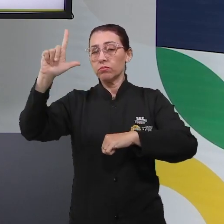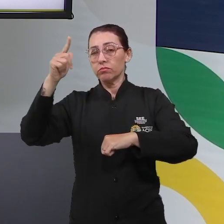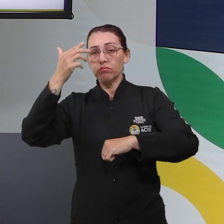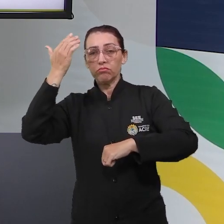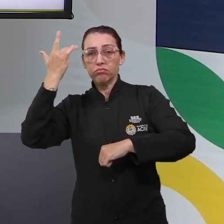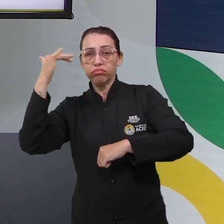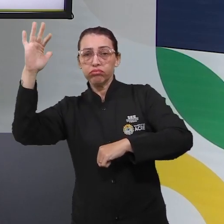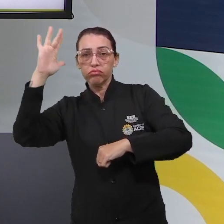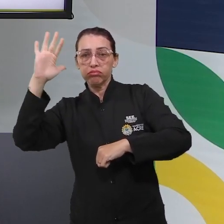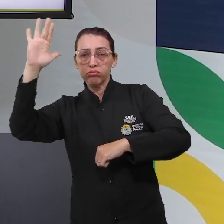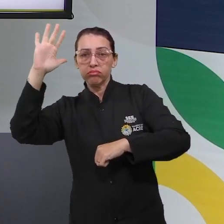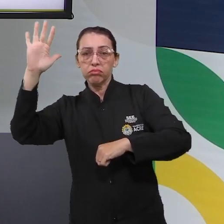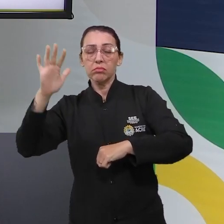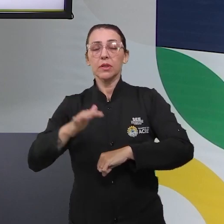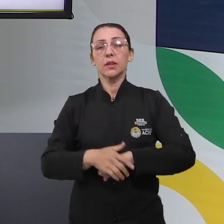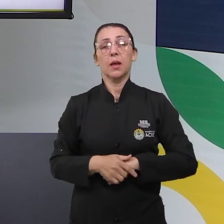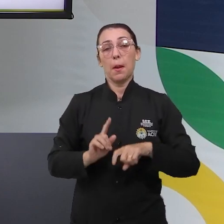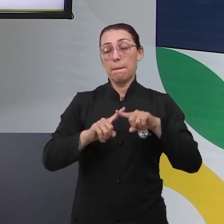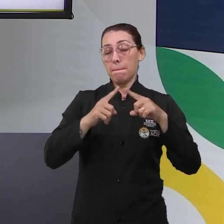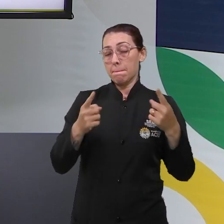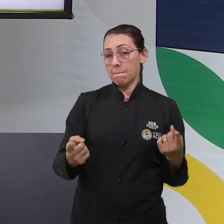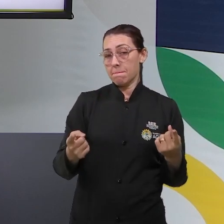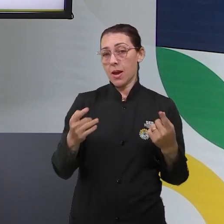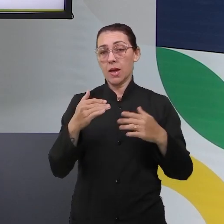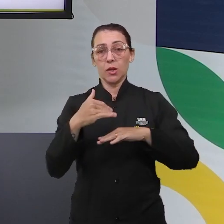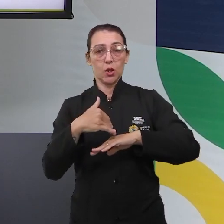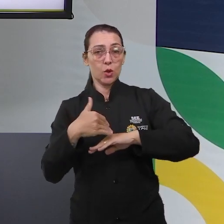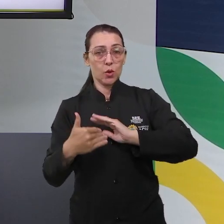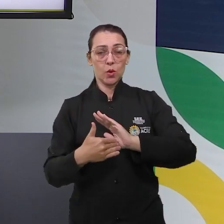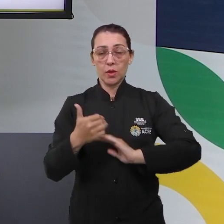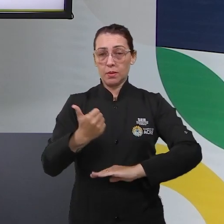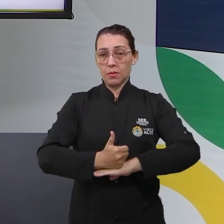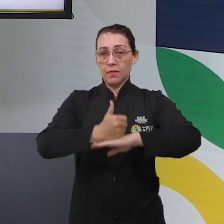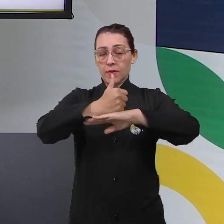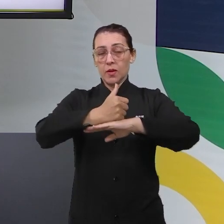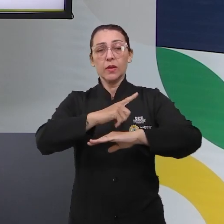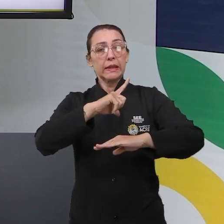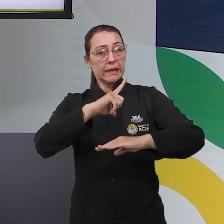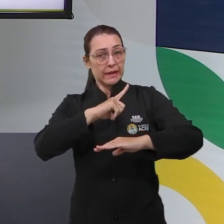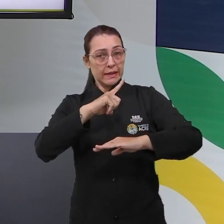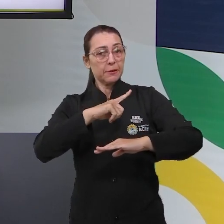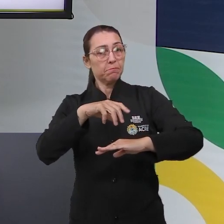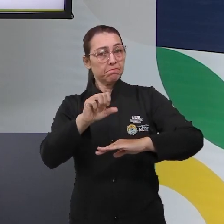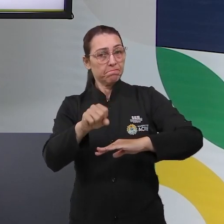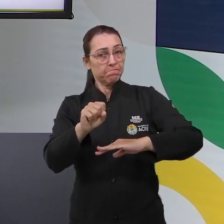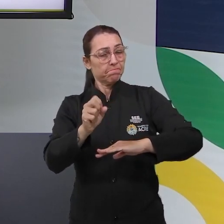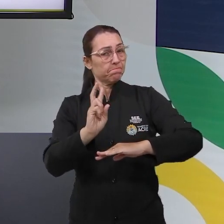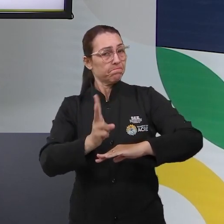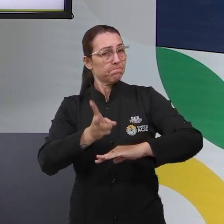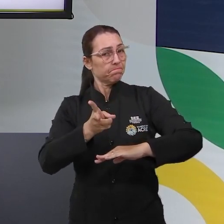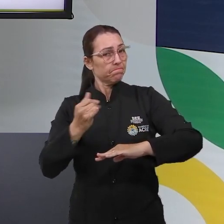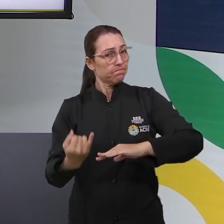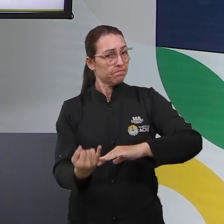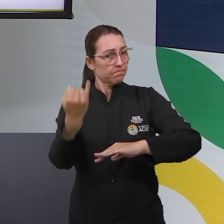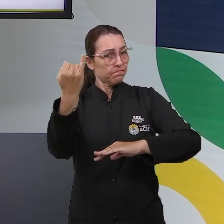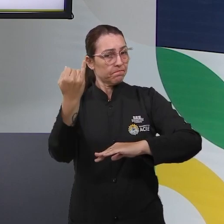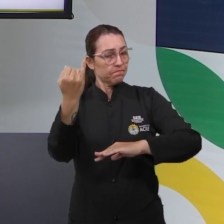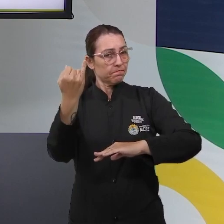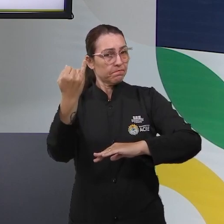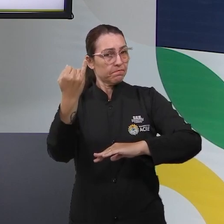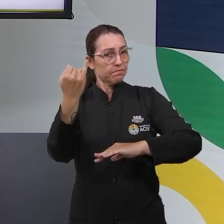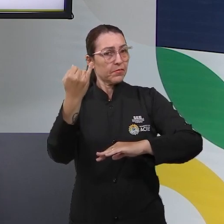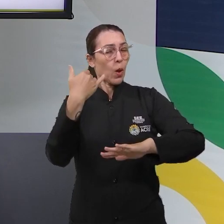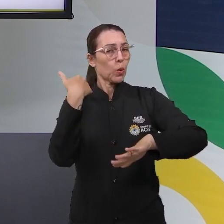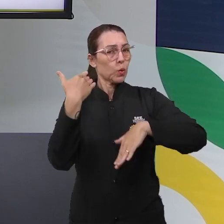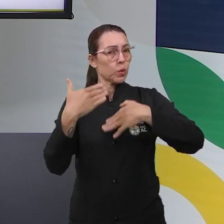bom? Então, mas claro que todas as profissões elas têm a mesma importância para